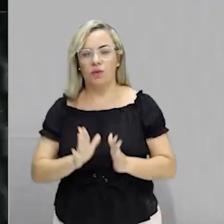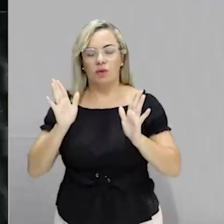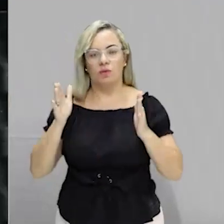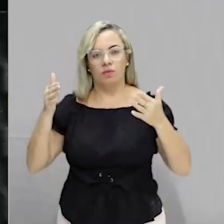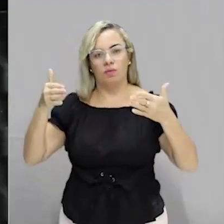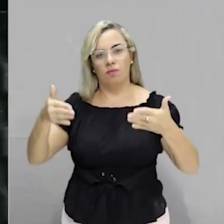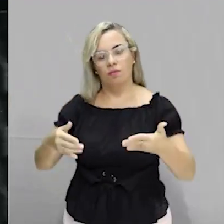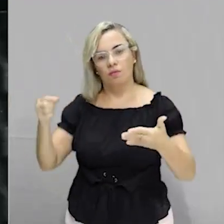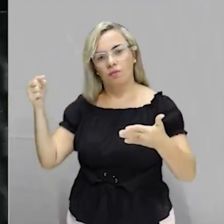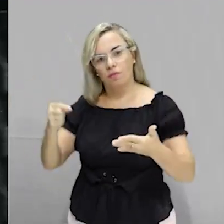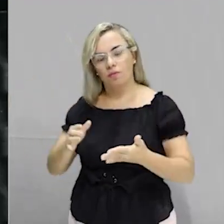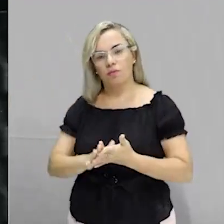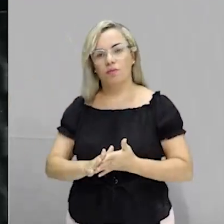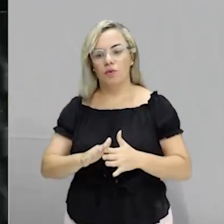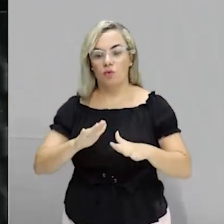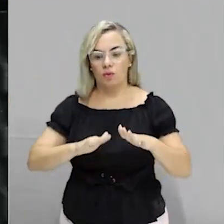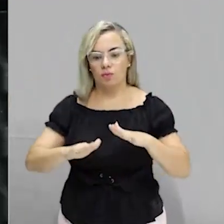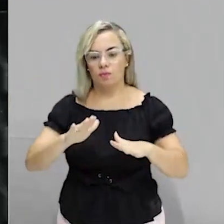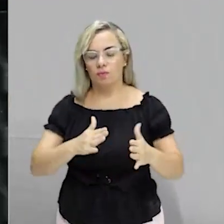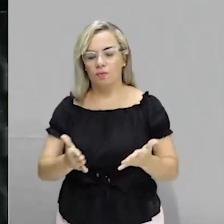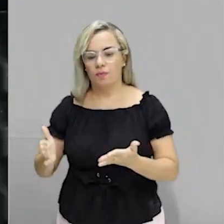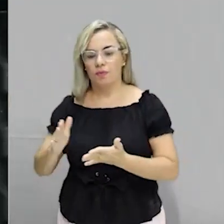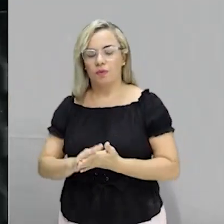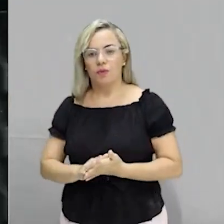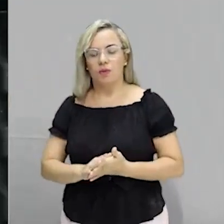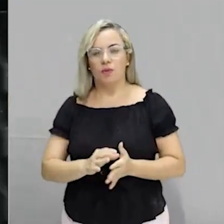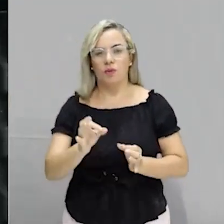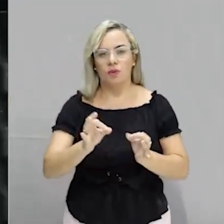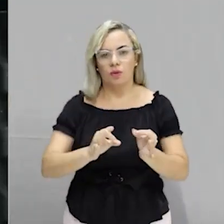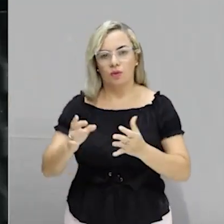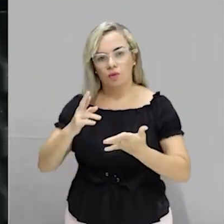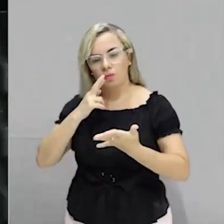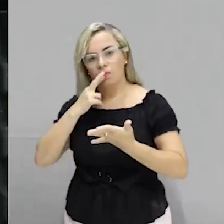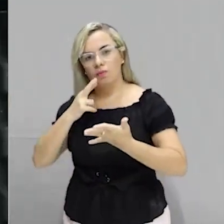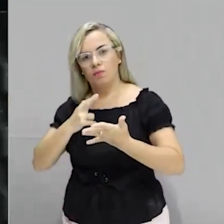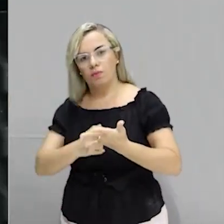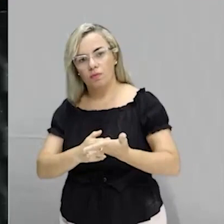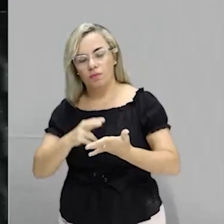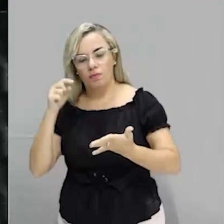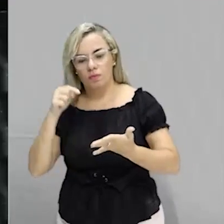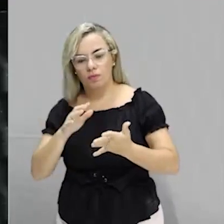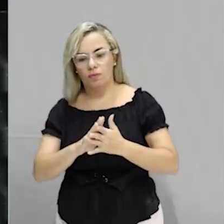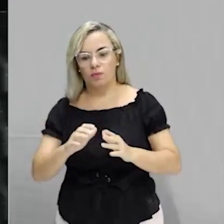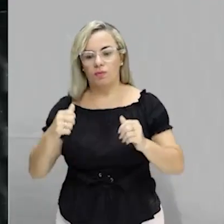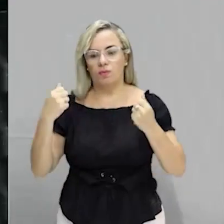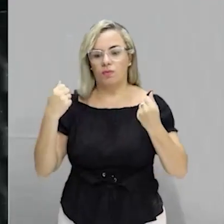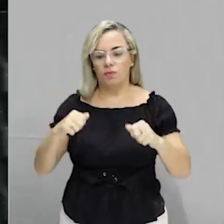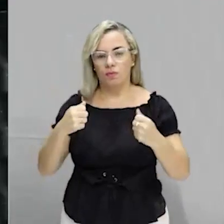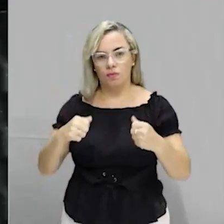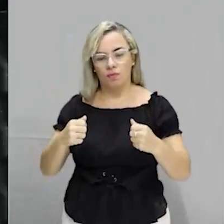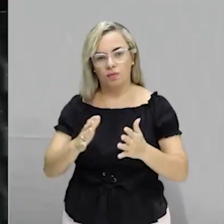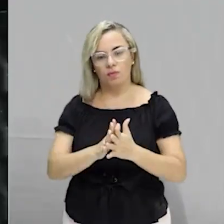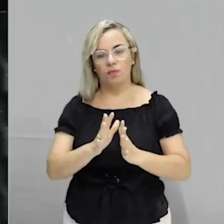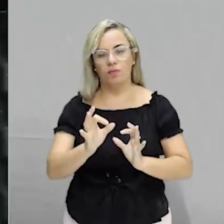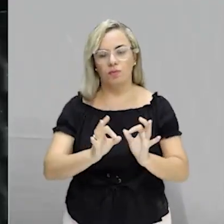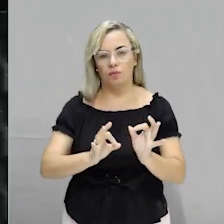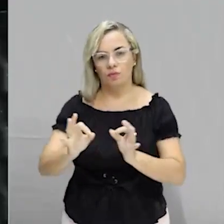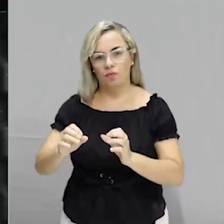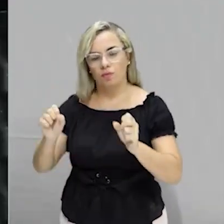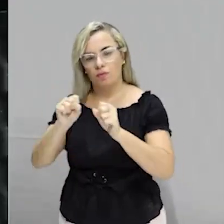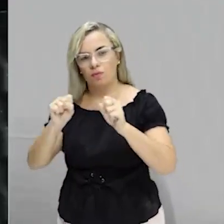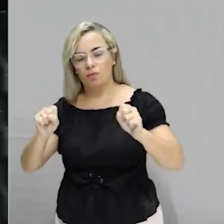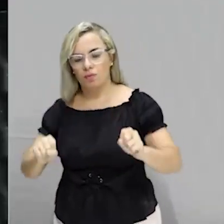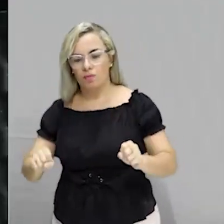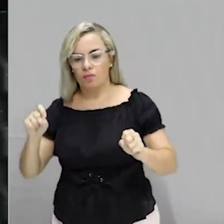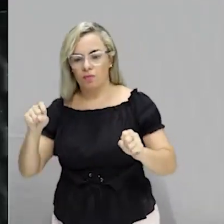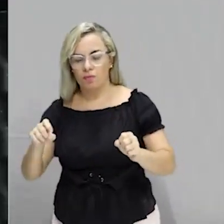fica atento, muito embora no teu processo de resolução seja necessário, né, você montar um